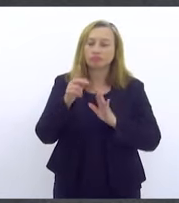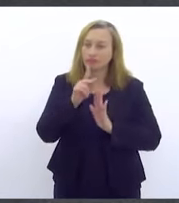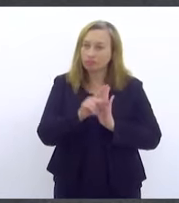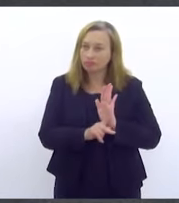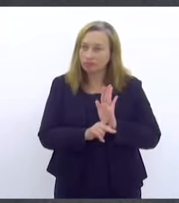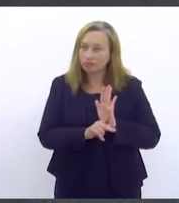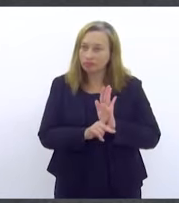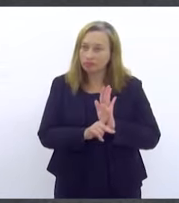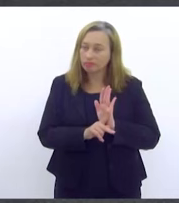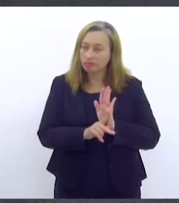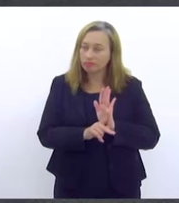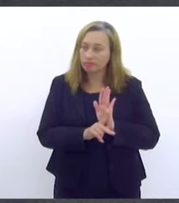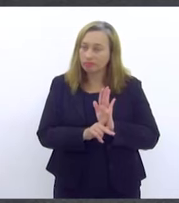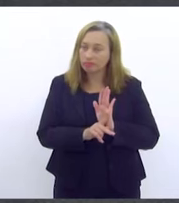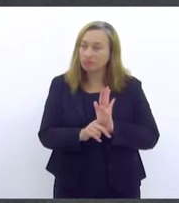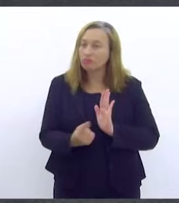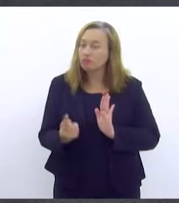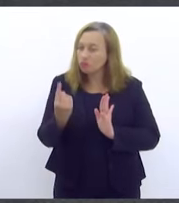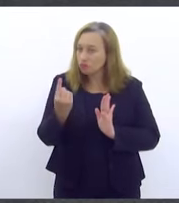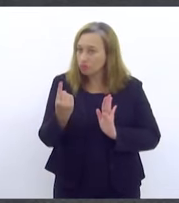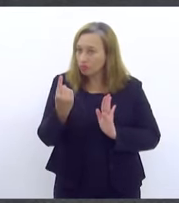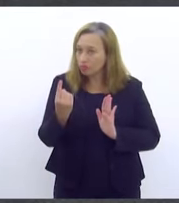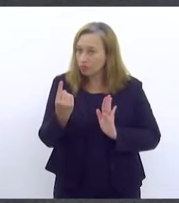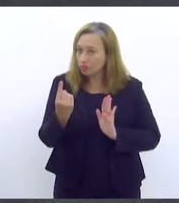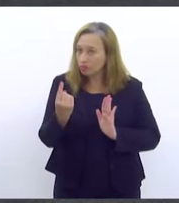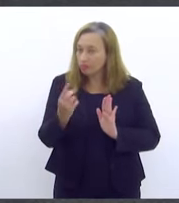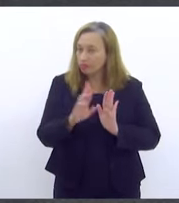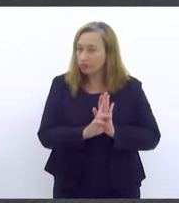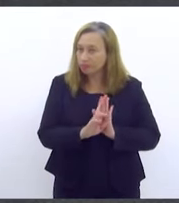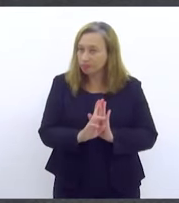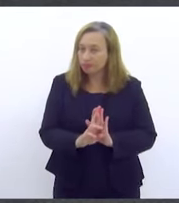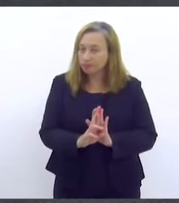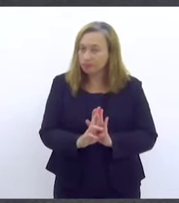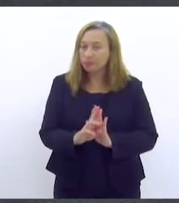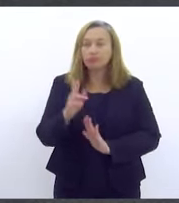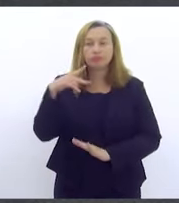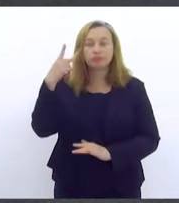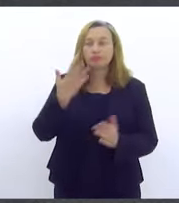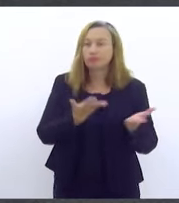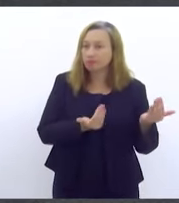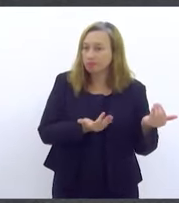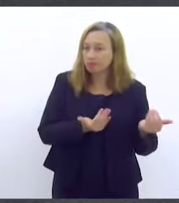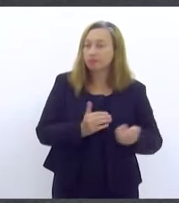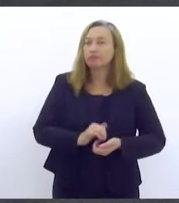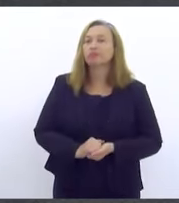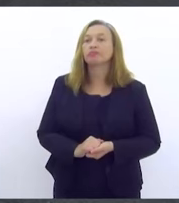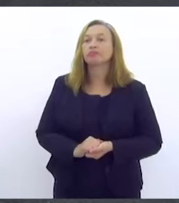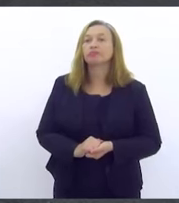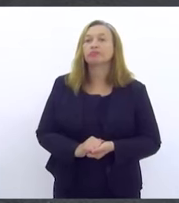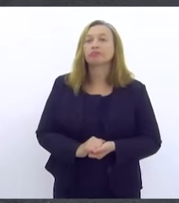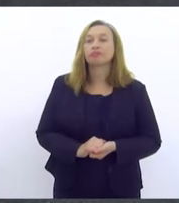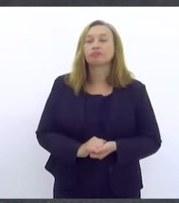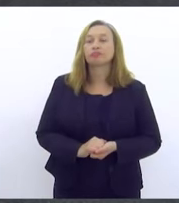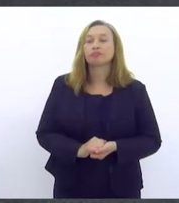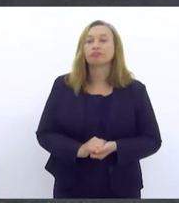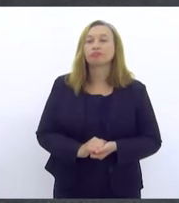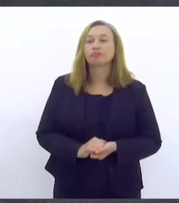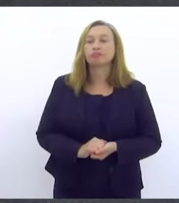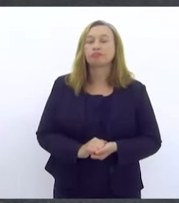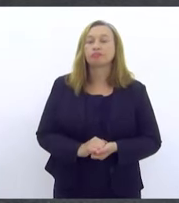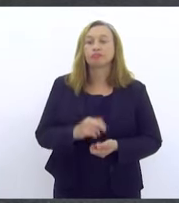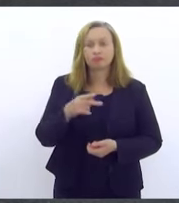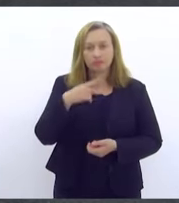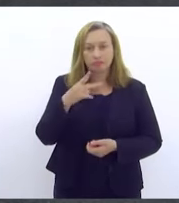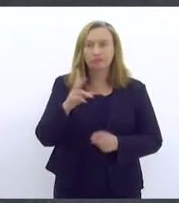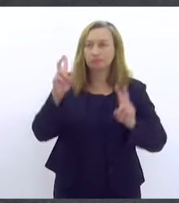projeto, uma das representantes do Parlamento Juvenil levantou a questão